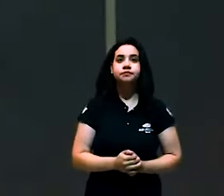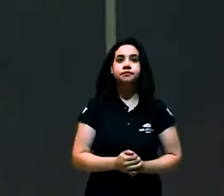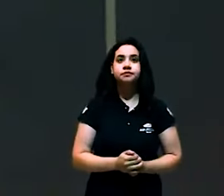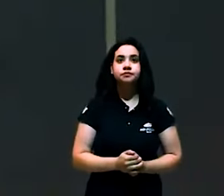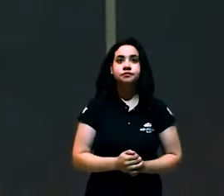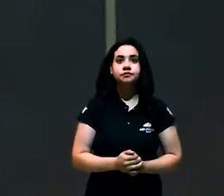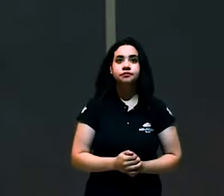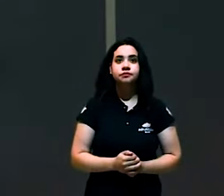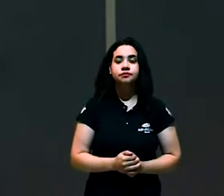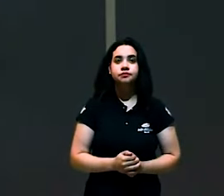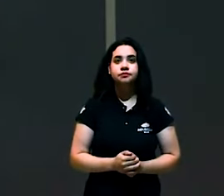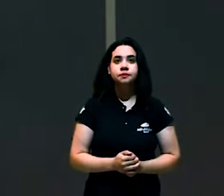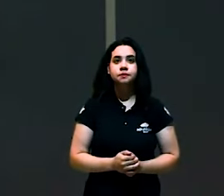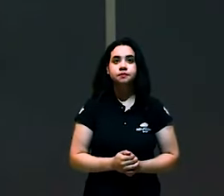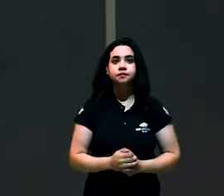grande de América.